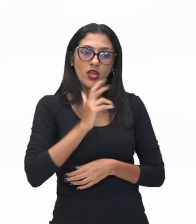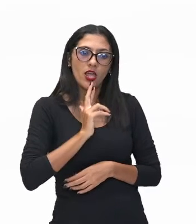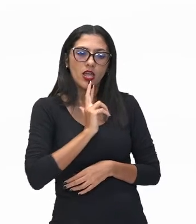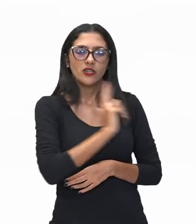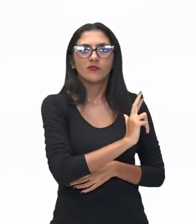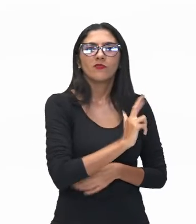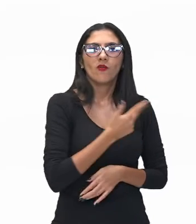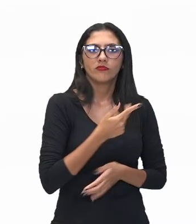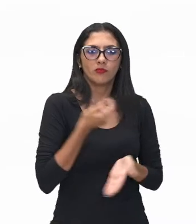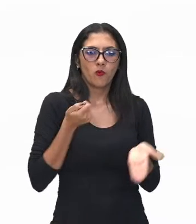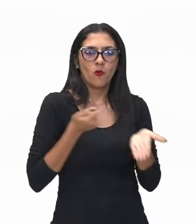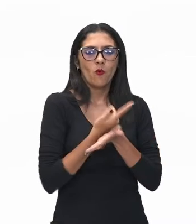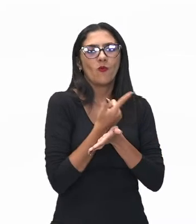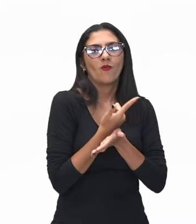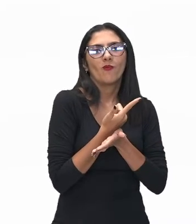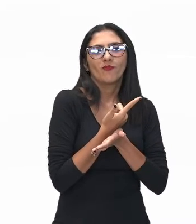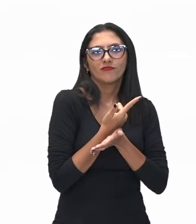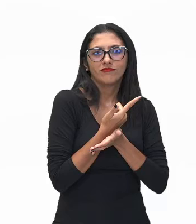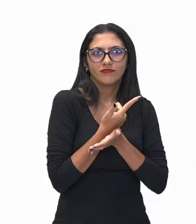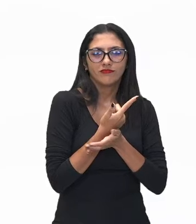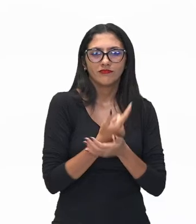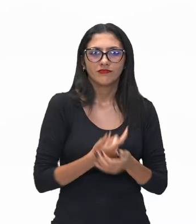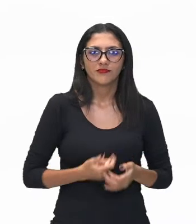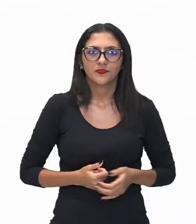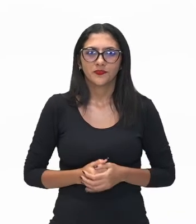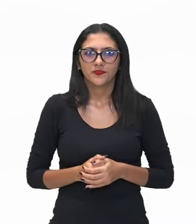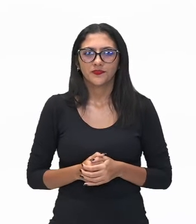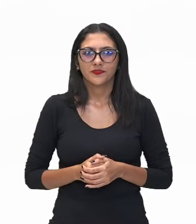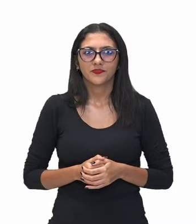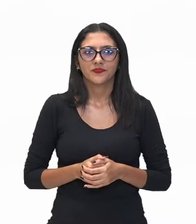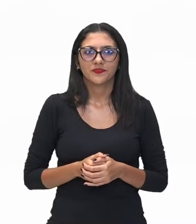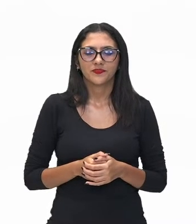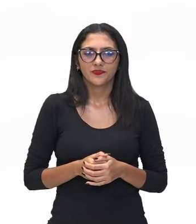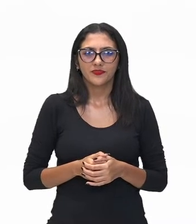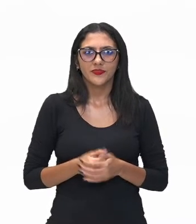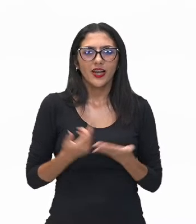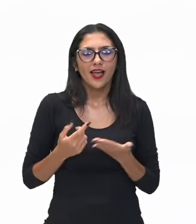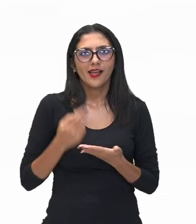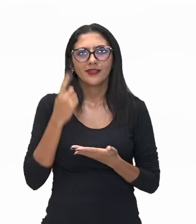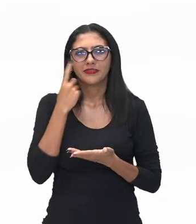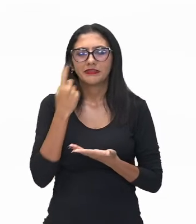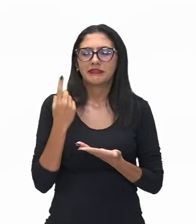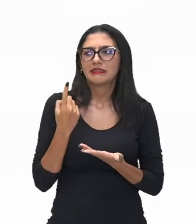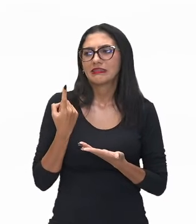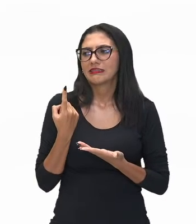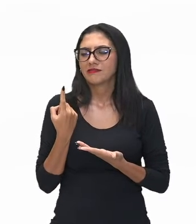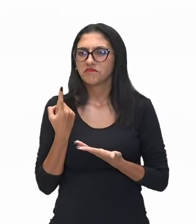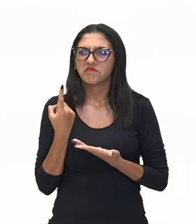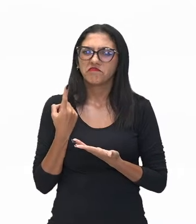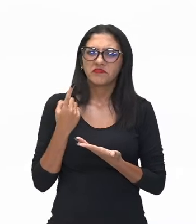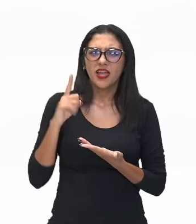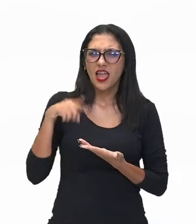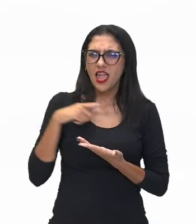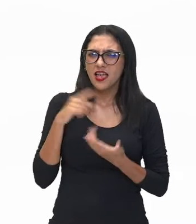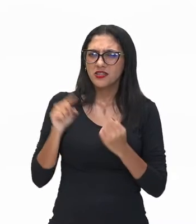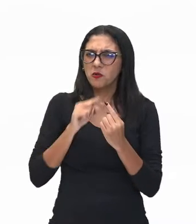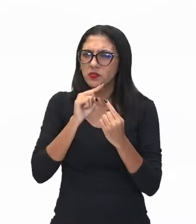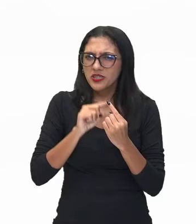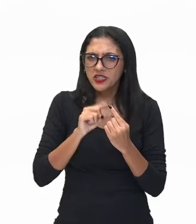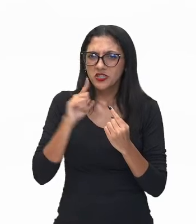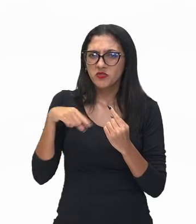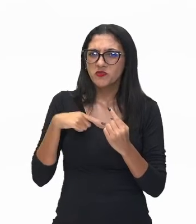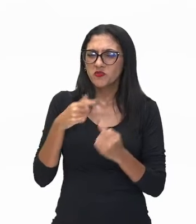Mulher, né, já viu. Aí será que ele vai, né? Ele não se animou. Era essa a intenção